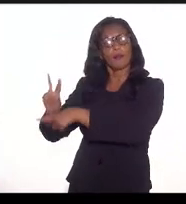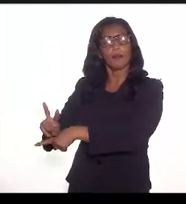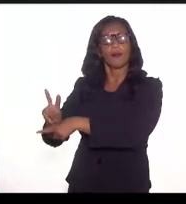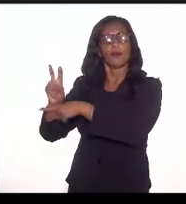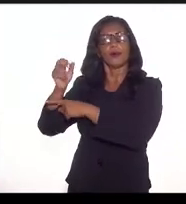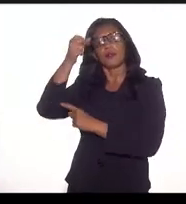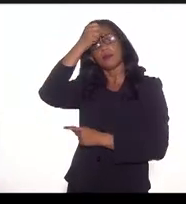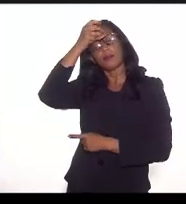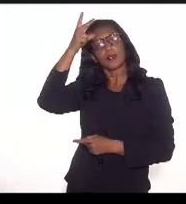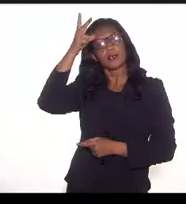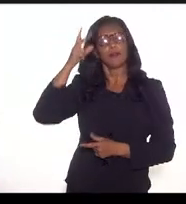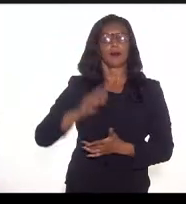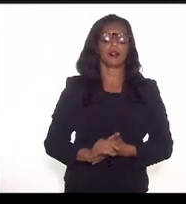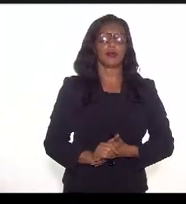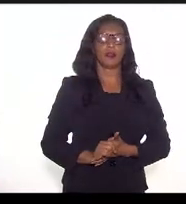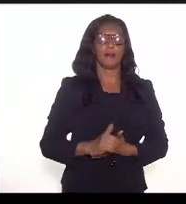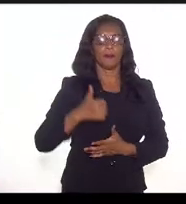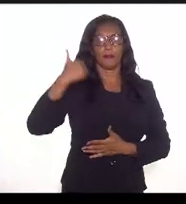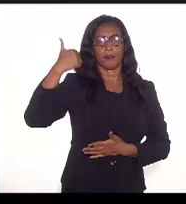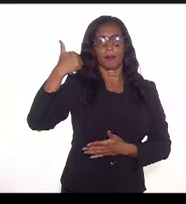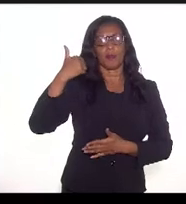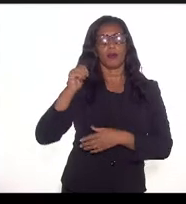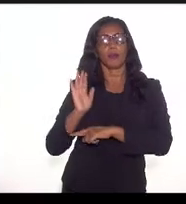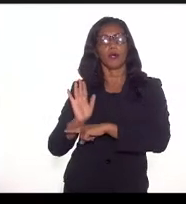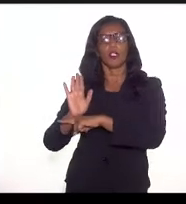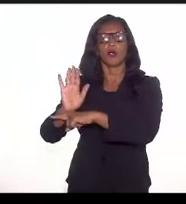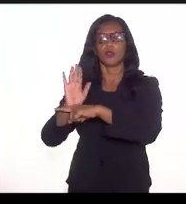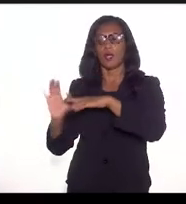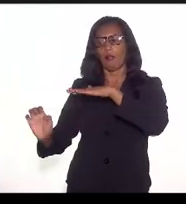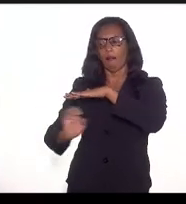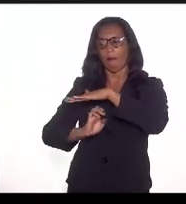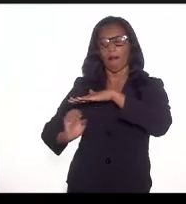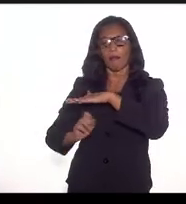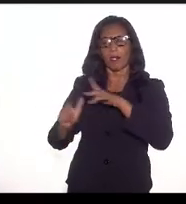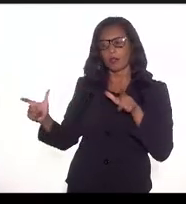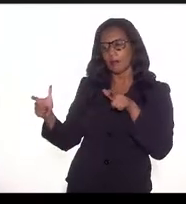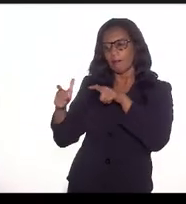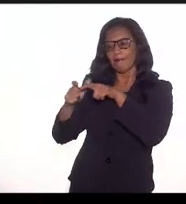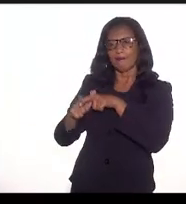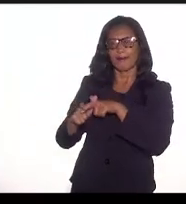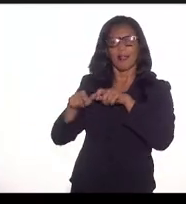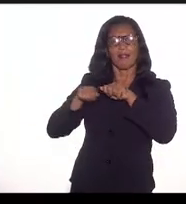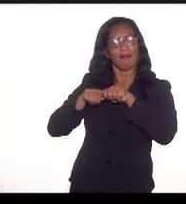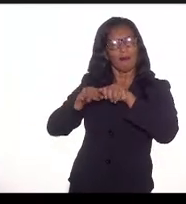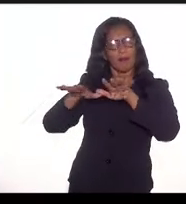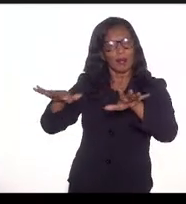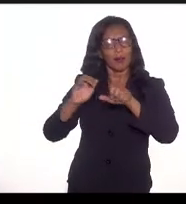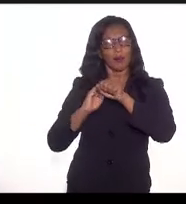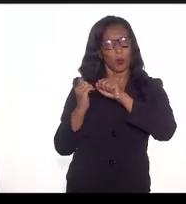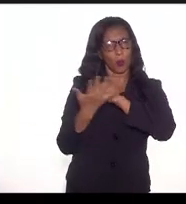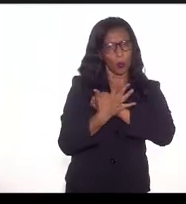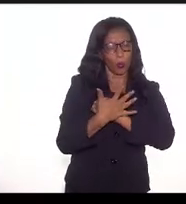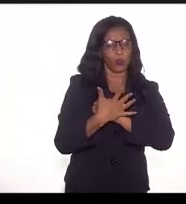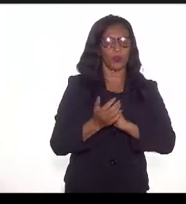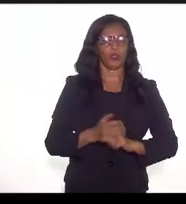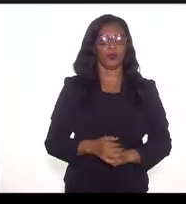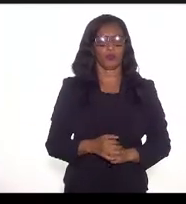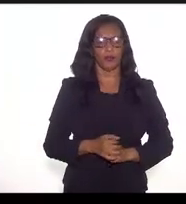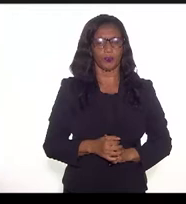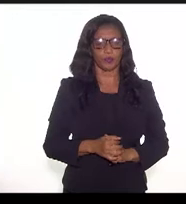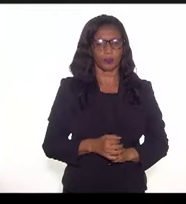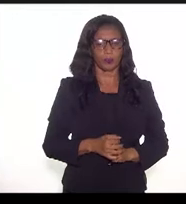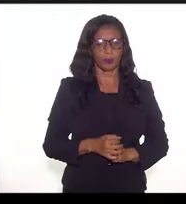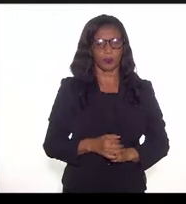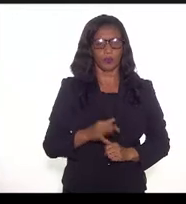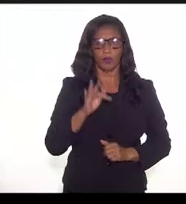2020 foi atender as empresas, né, na pandemia, né, o pequeno e microempresário. O FEMP é o Fundo